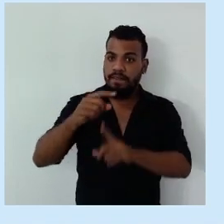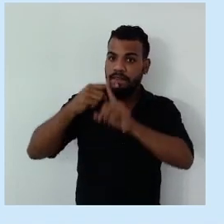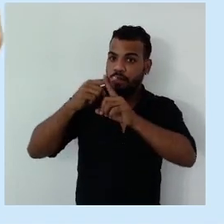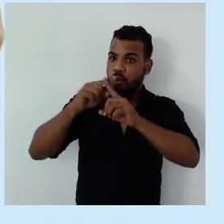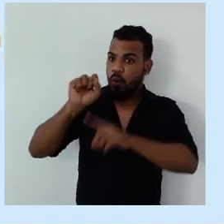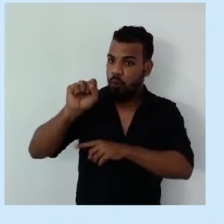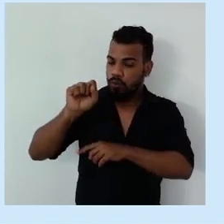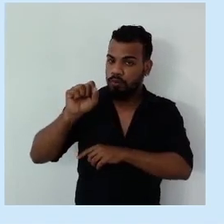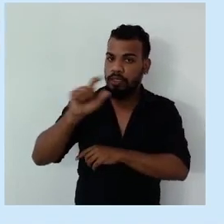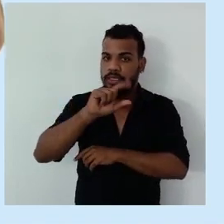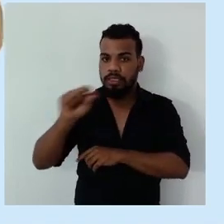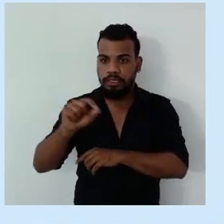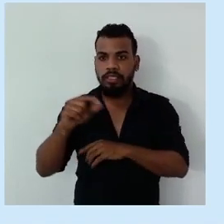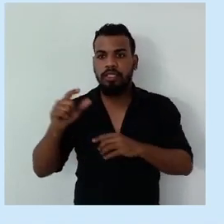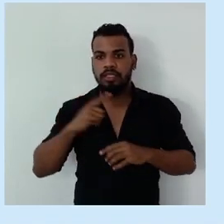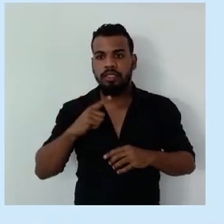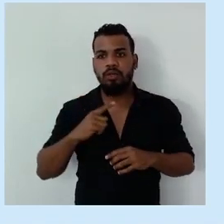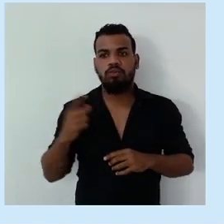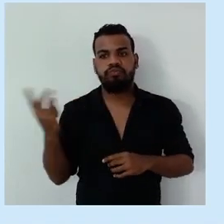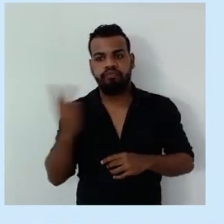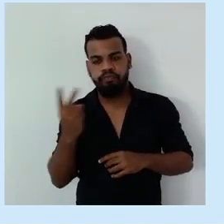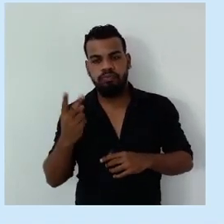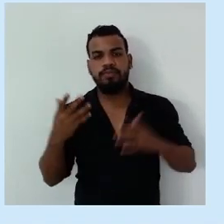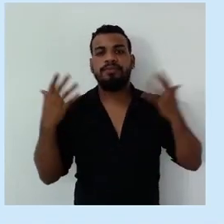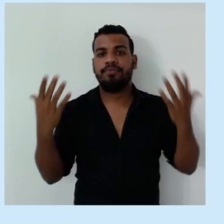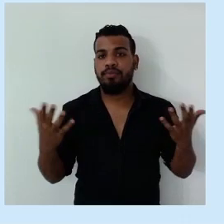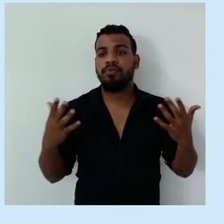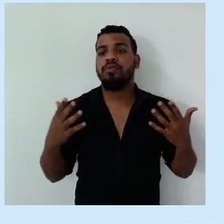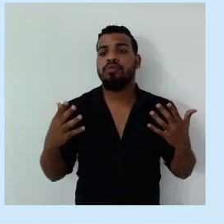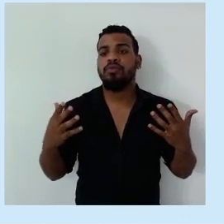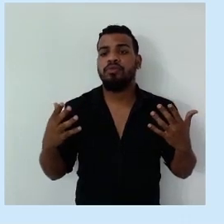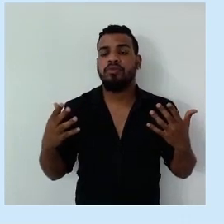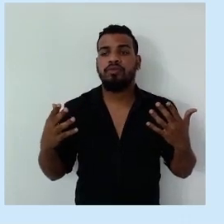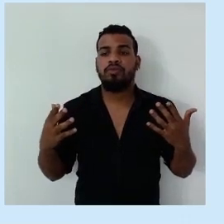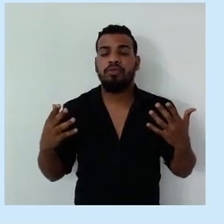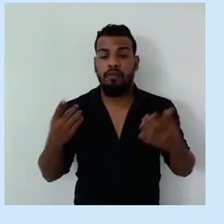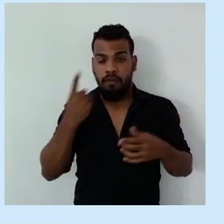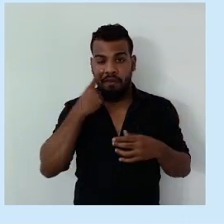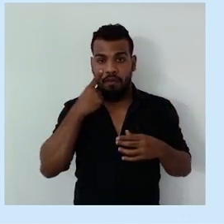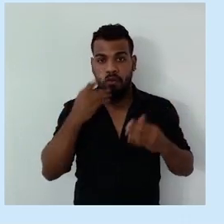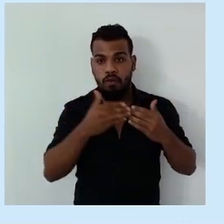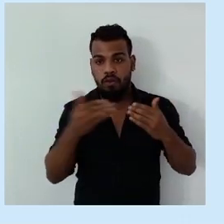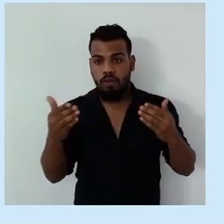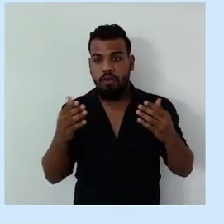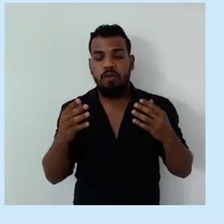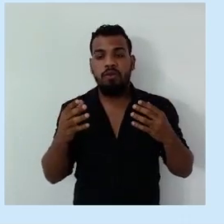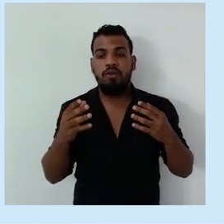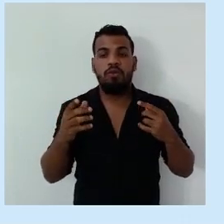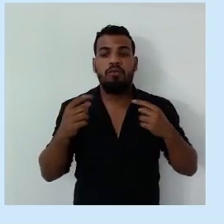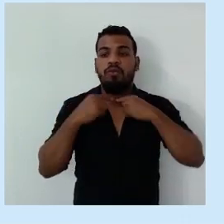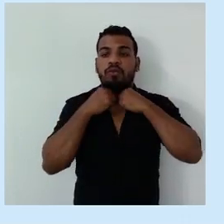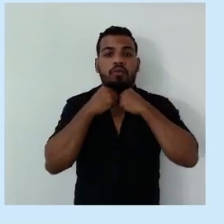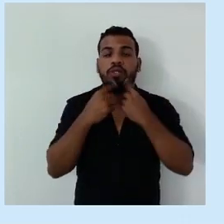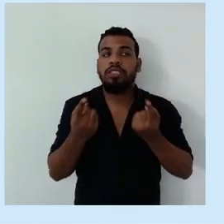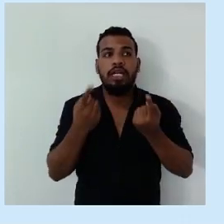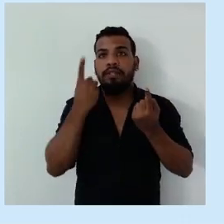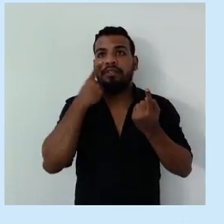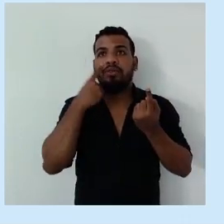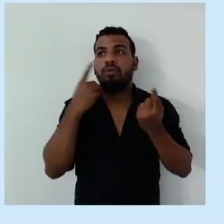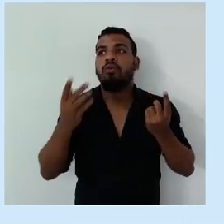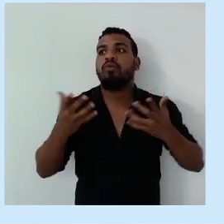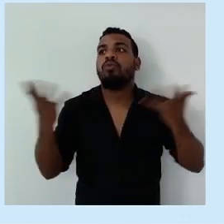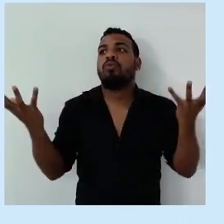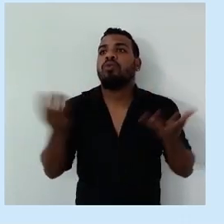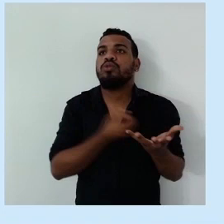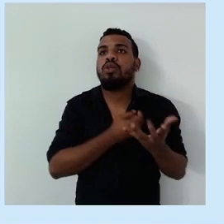chegar em 100. Acontece de um lado, acontece do outro. A gente vai ver logo mais quando a gente não consegue ver qual foi o número